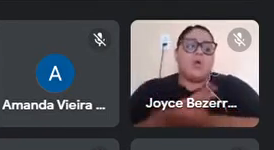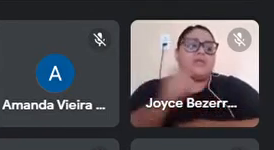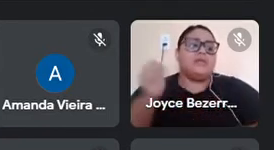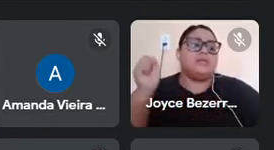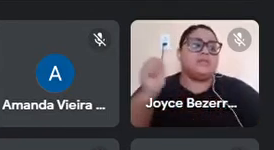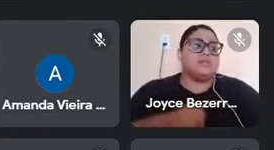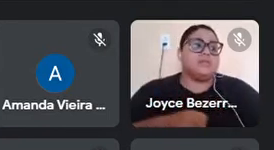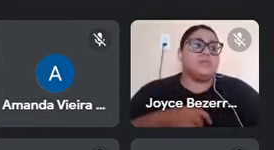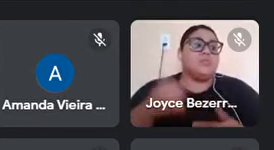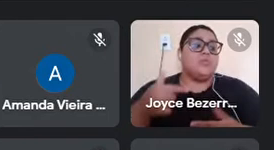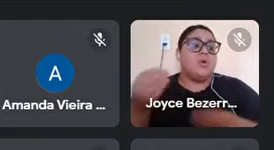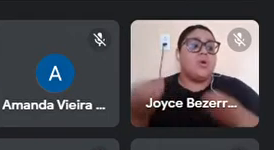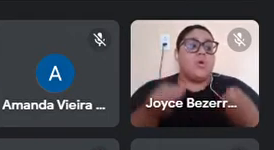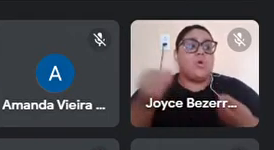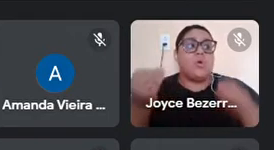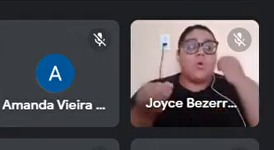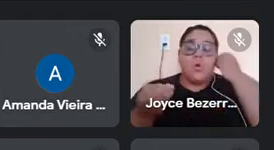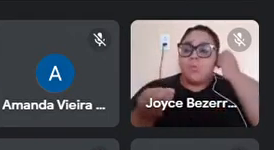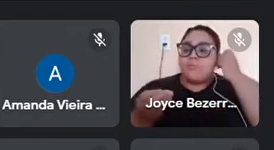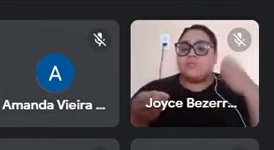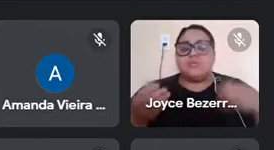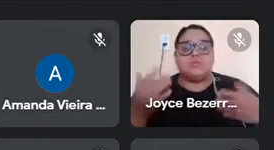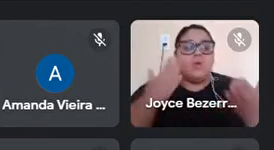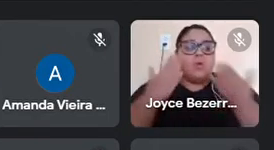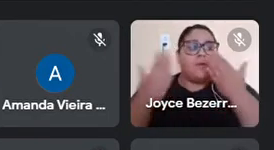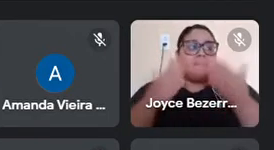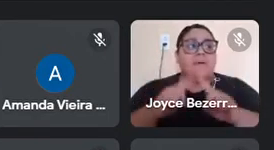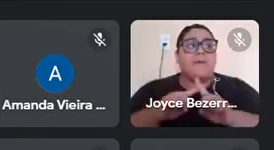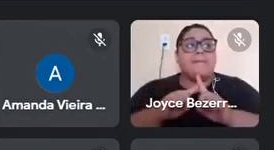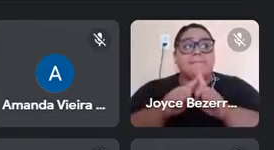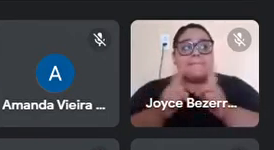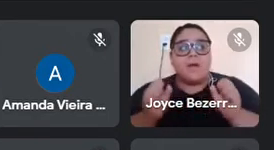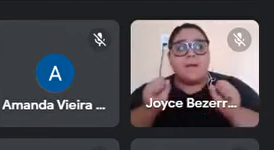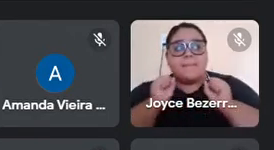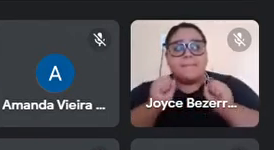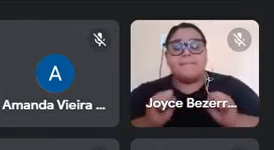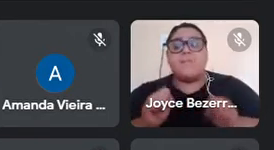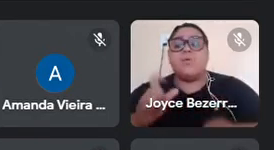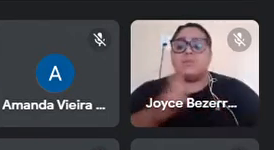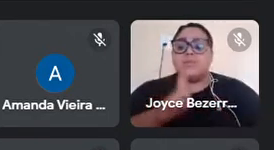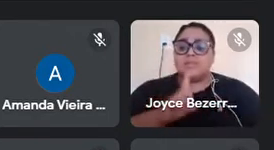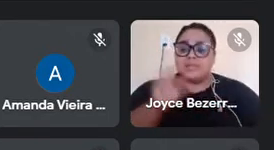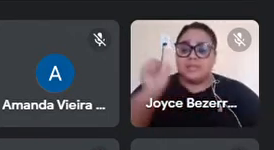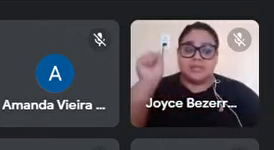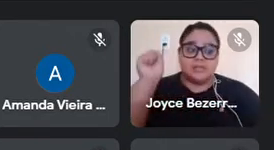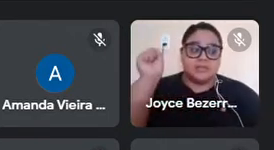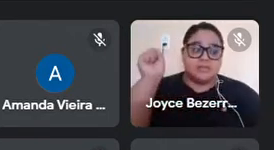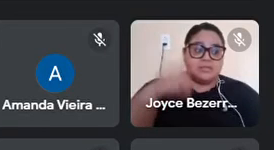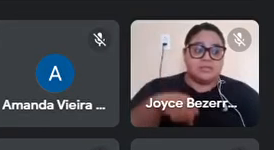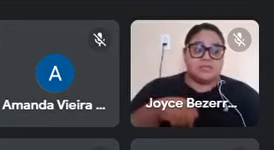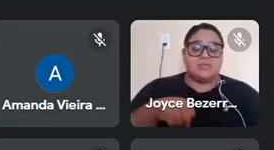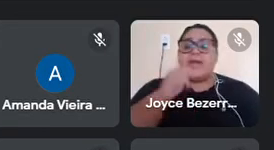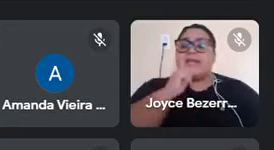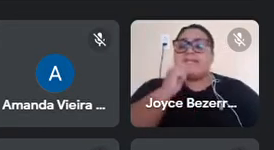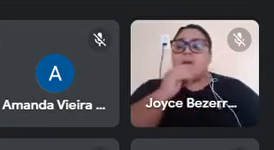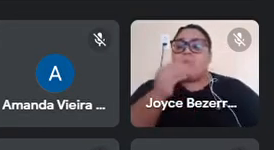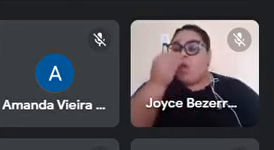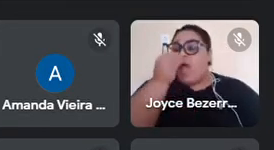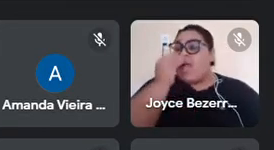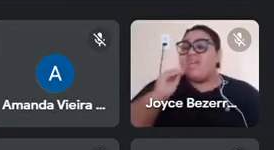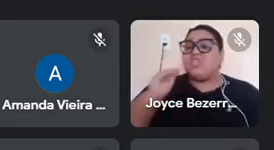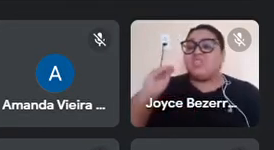efeito colateral, certo? No entanto, ela pode vir a ter um efeito colateral, uma rejeição após um